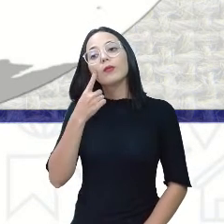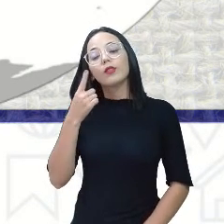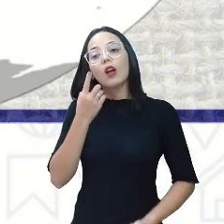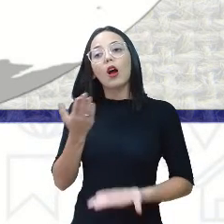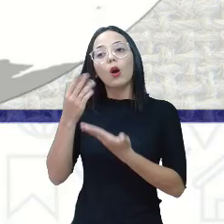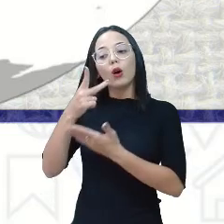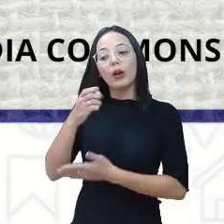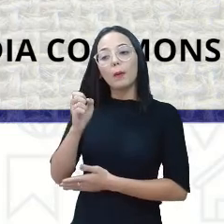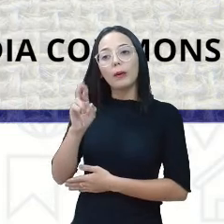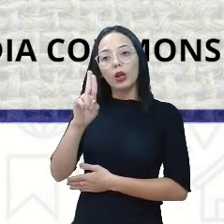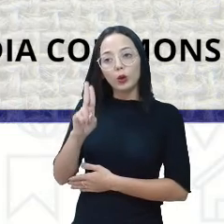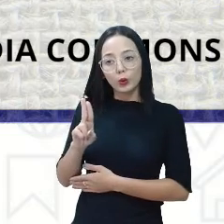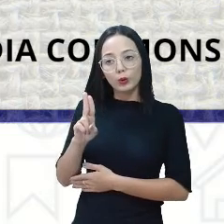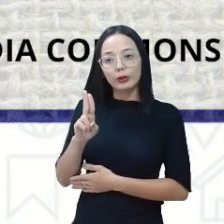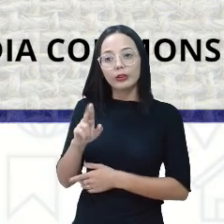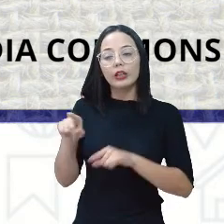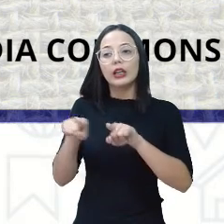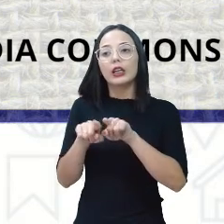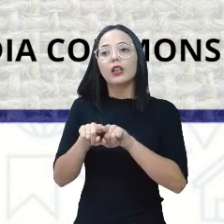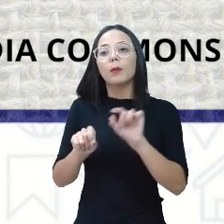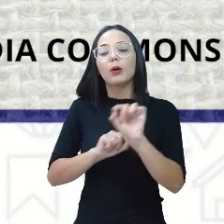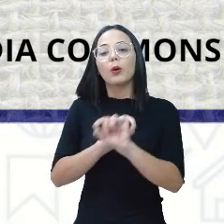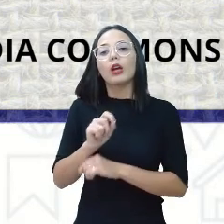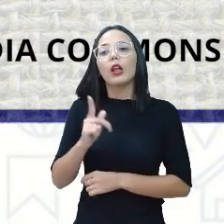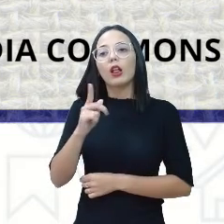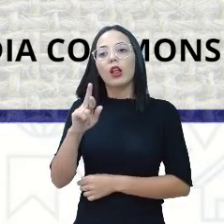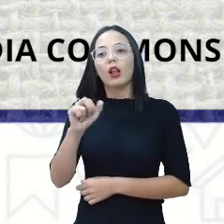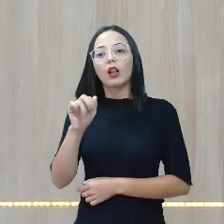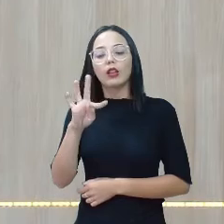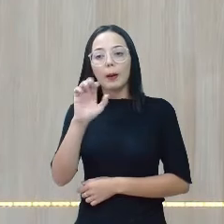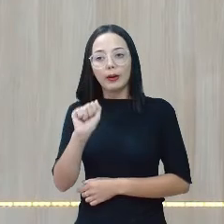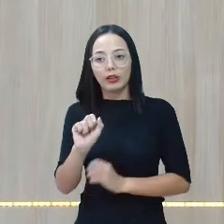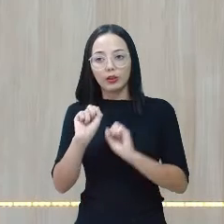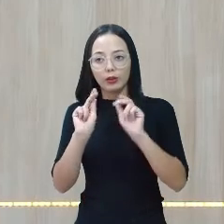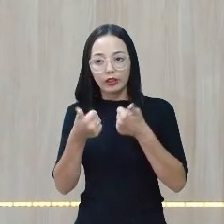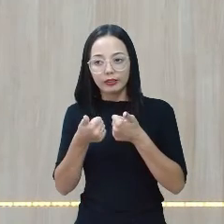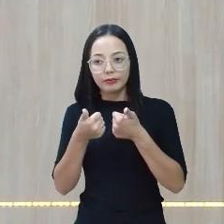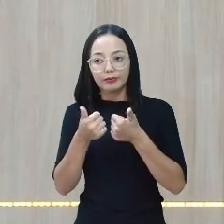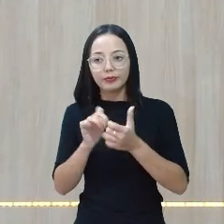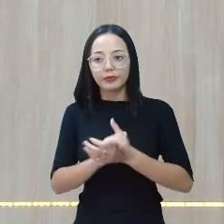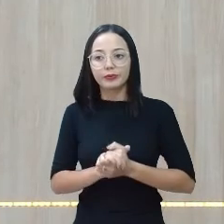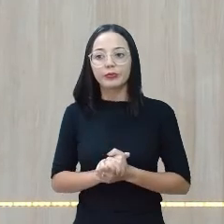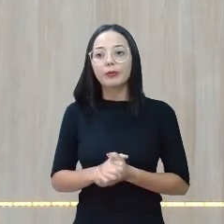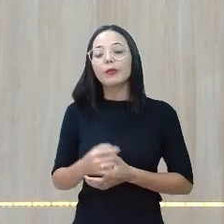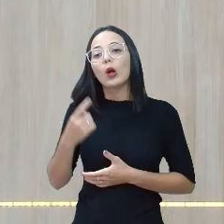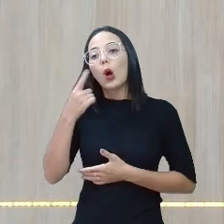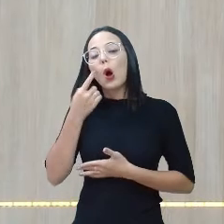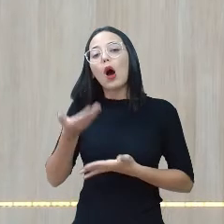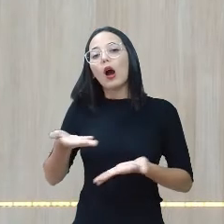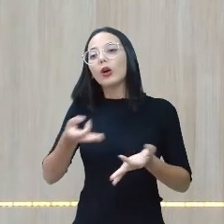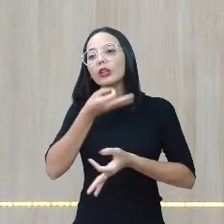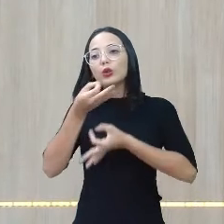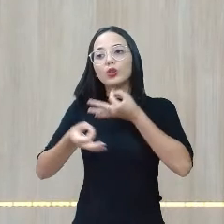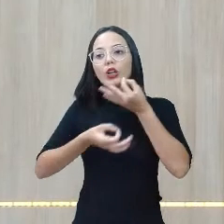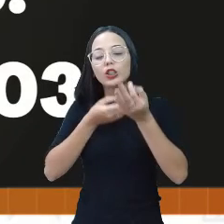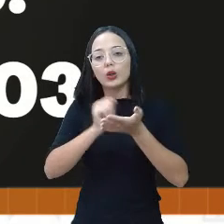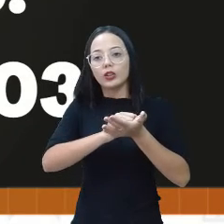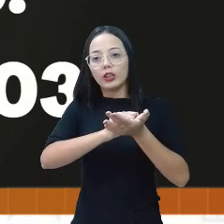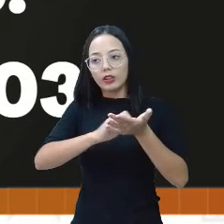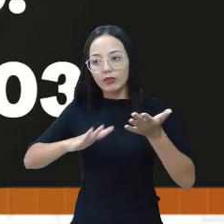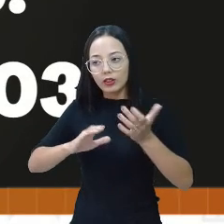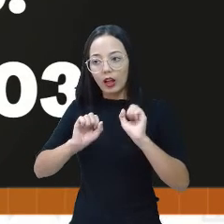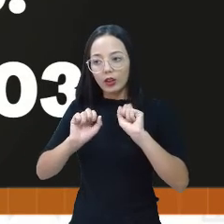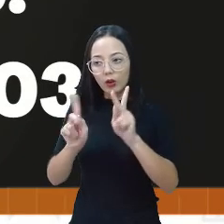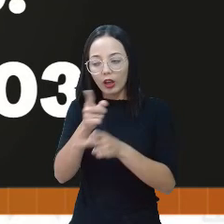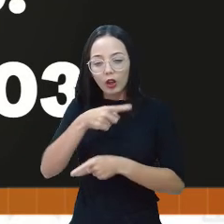o do Peru e do Rio da Prata, ok? Como sugestão de atividade,